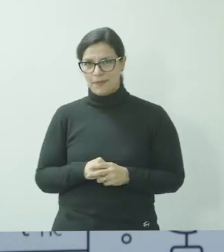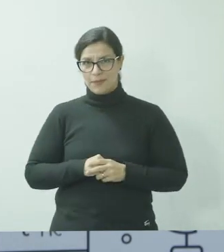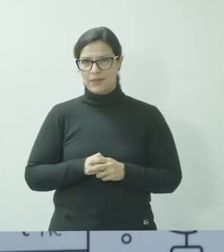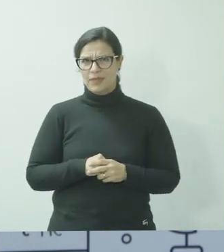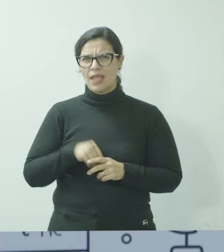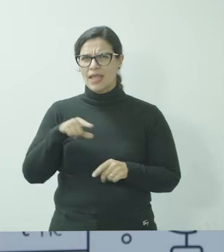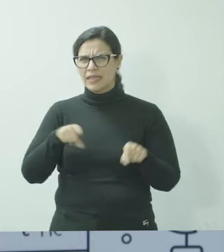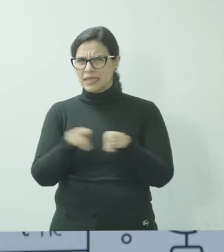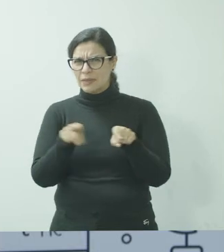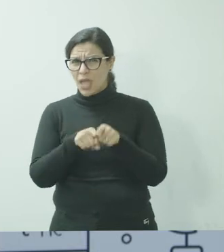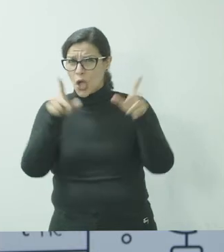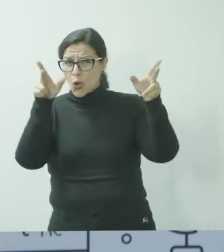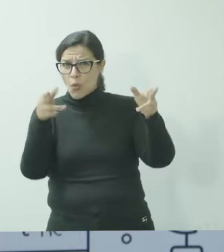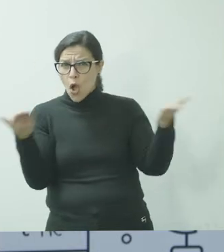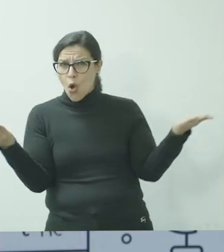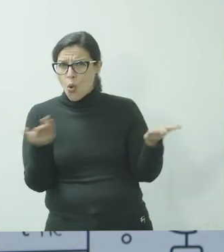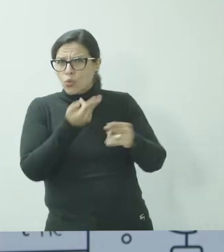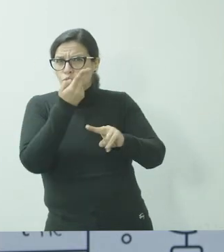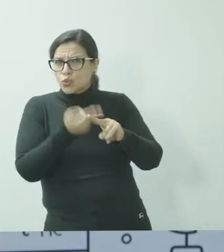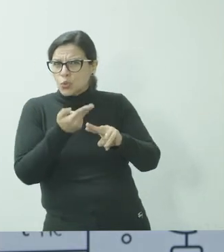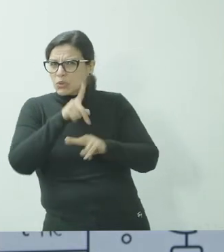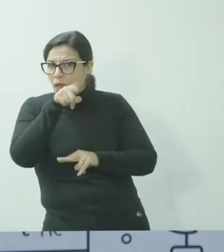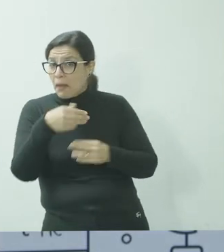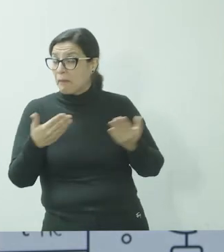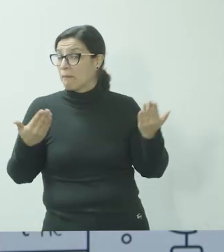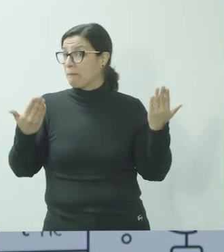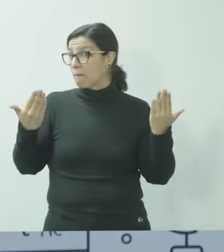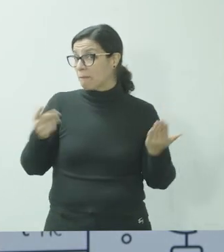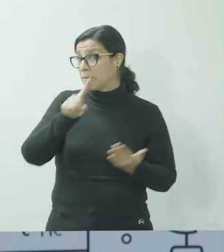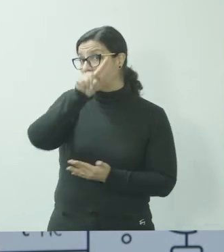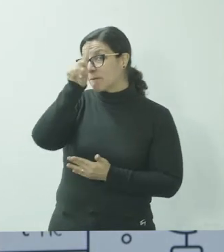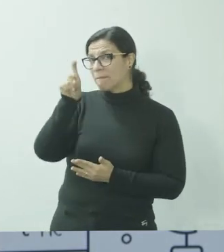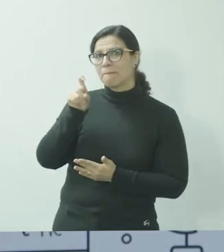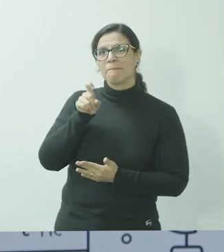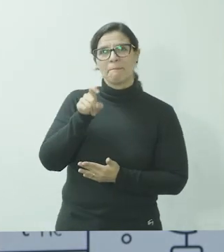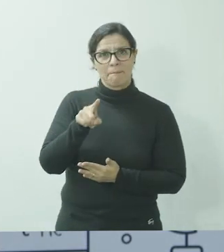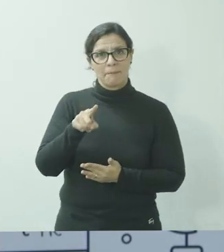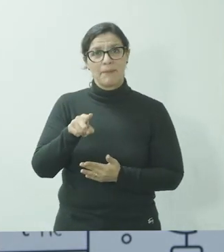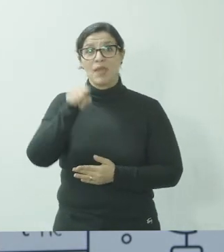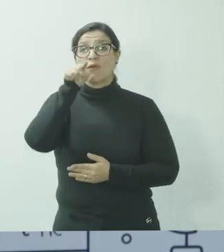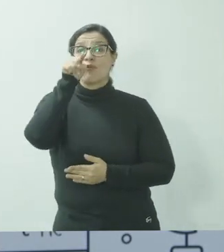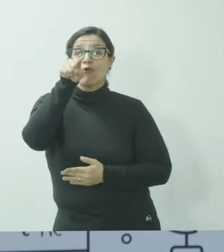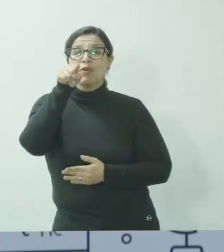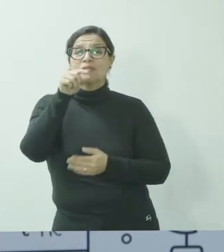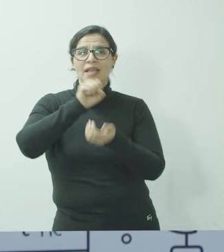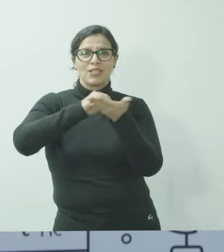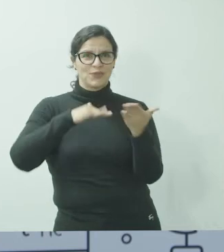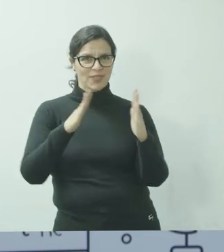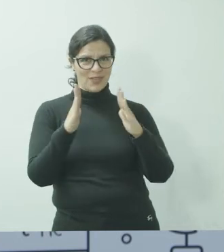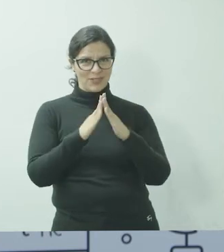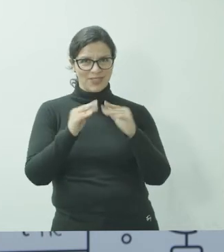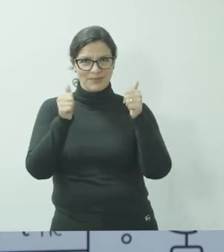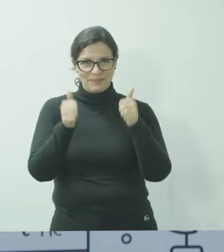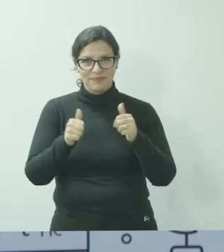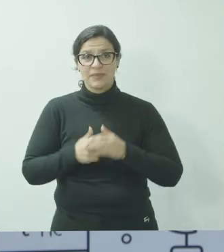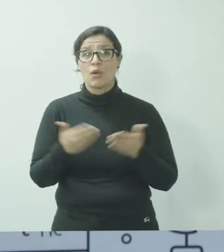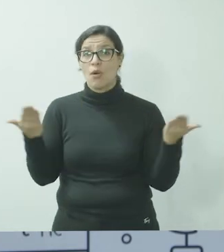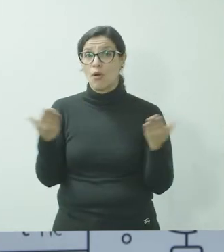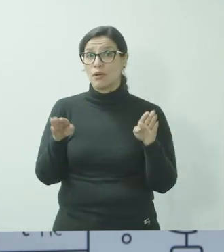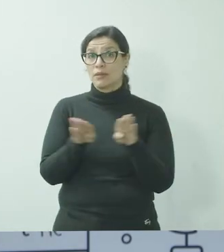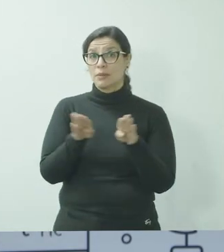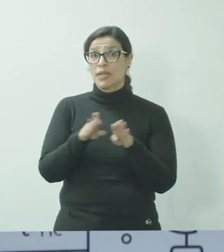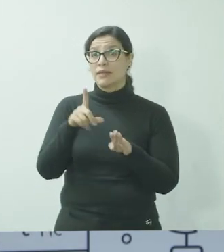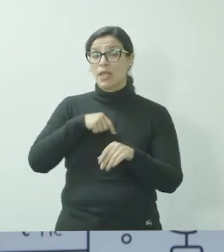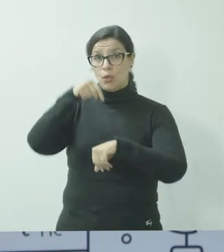será que é da mesma forma que a gente usa hoje em dia não sei vai ficar como tarefa de casa então eu vou